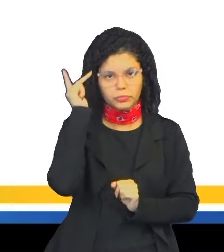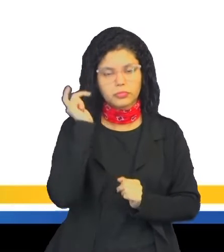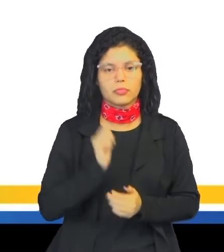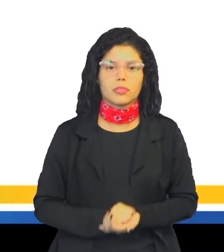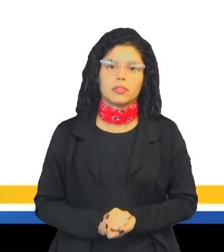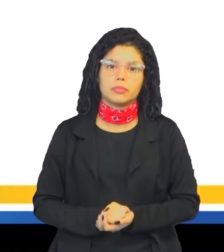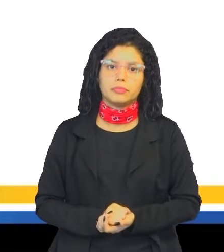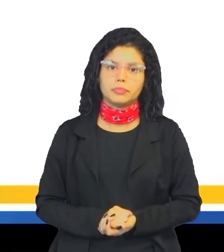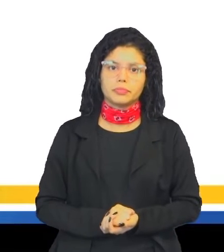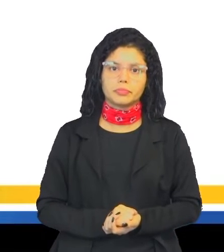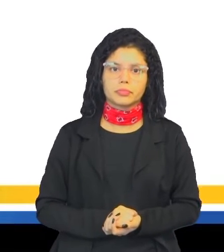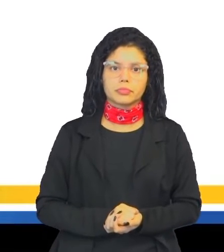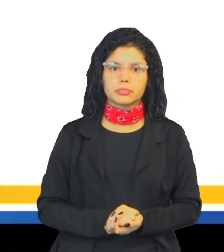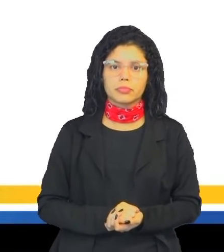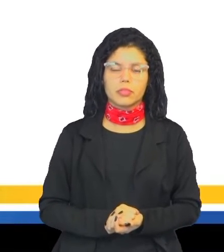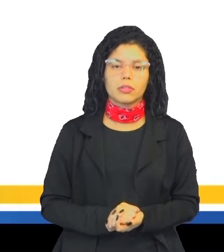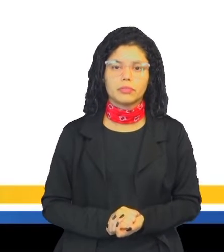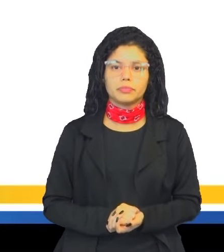escravizadas.